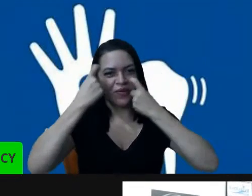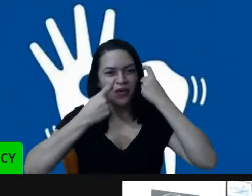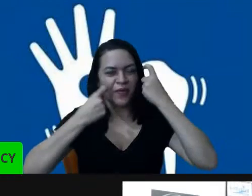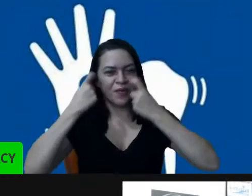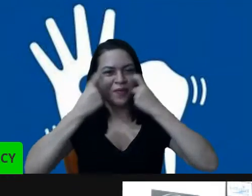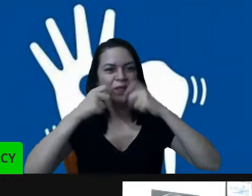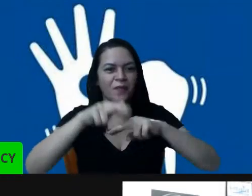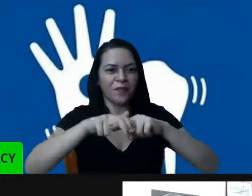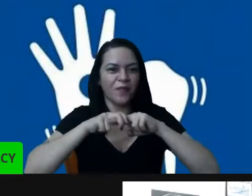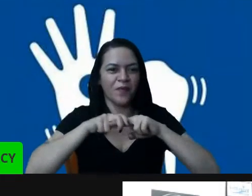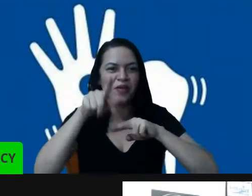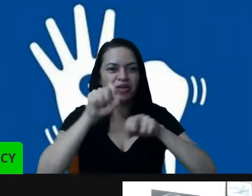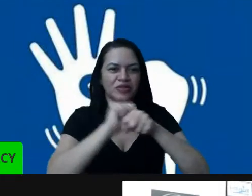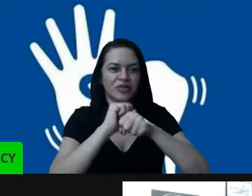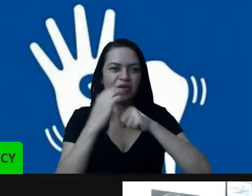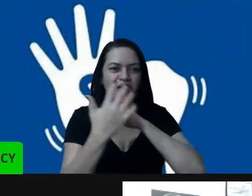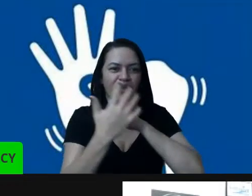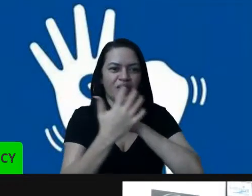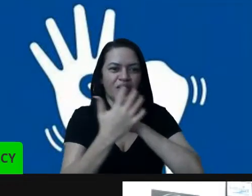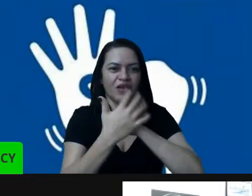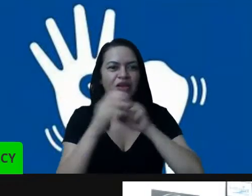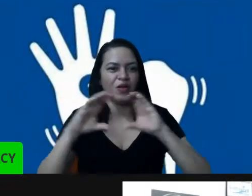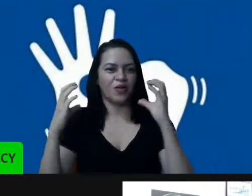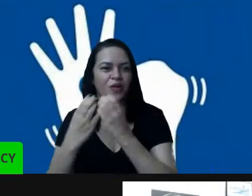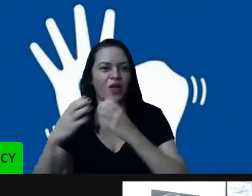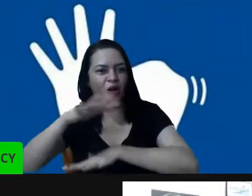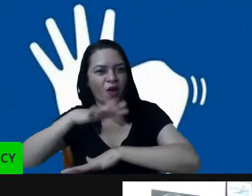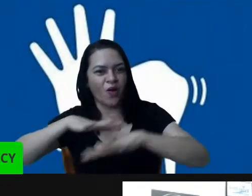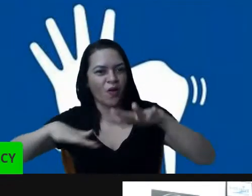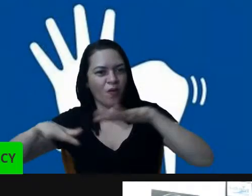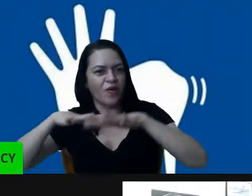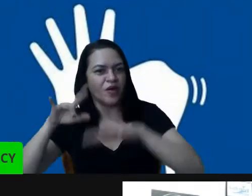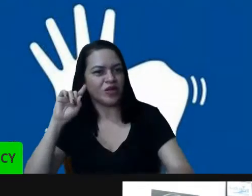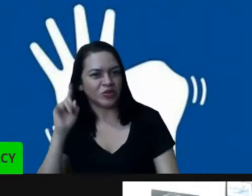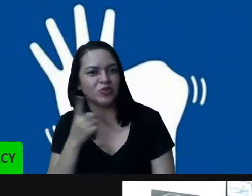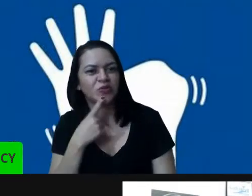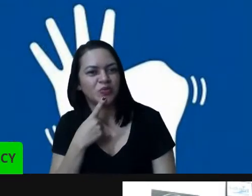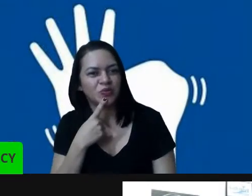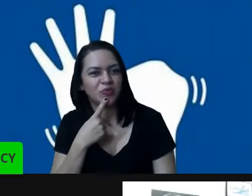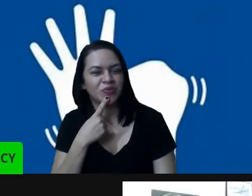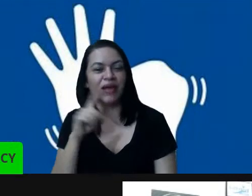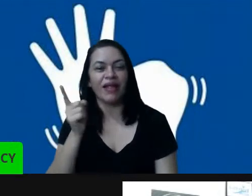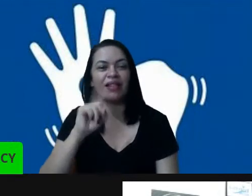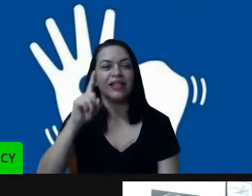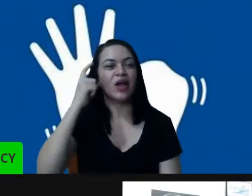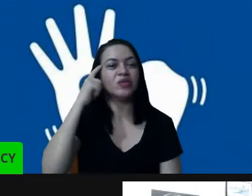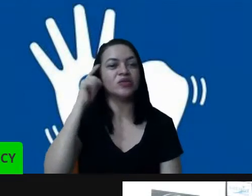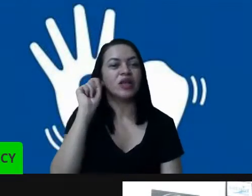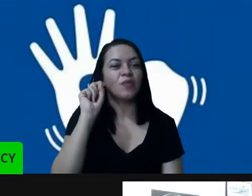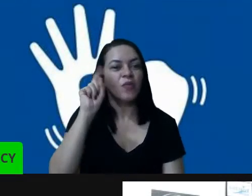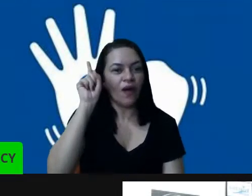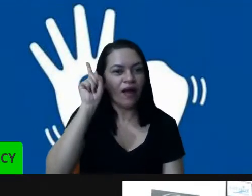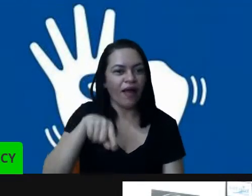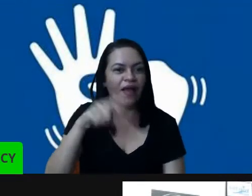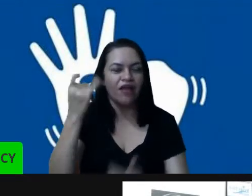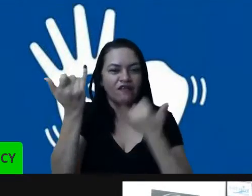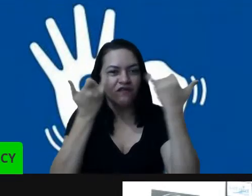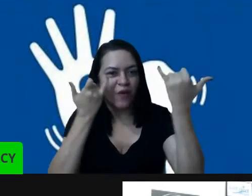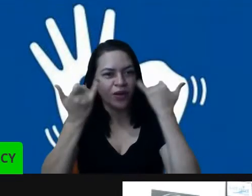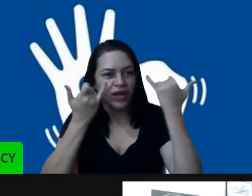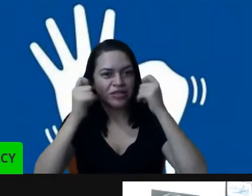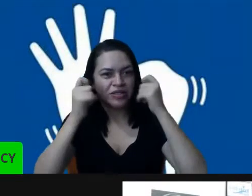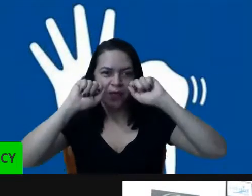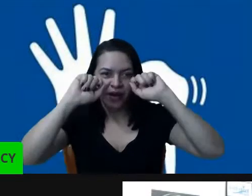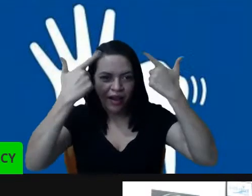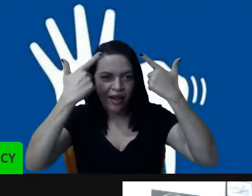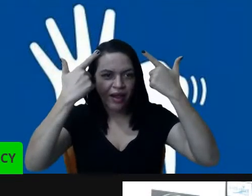por isso, coronavírus, comunidade de surda, não sabe que informação, claro, para